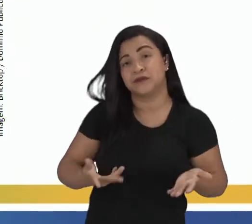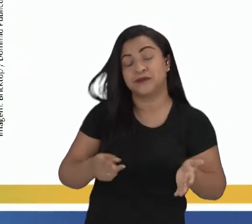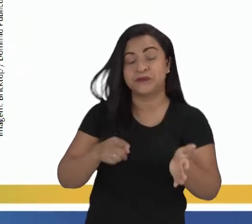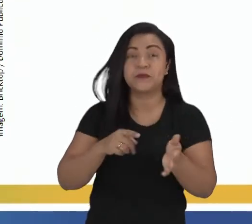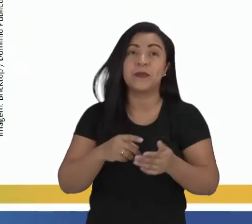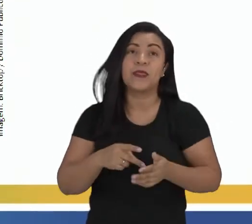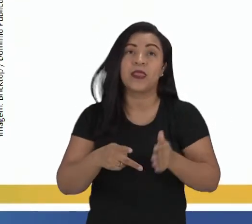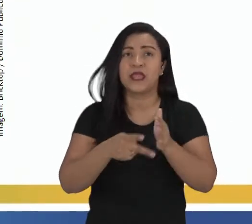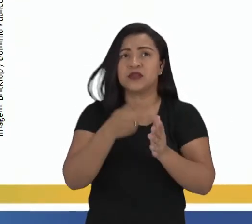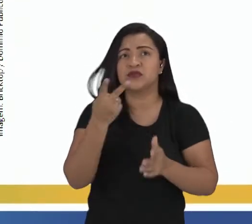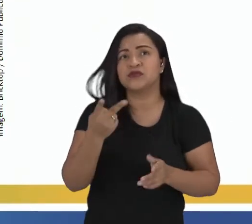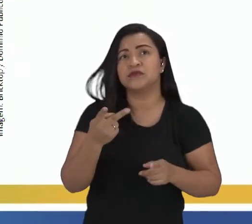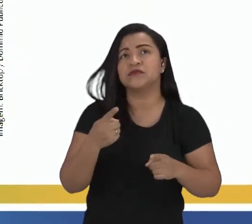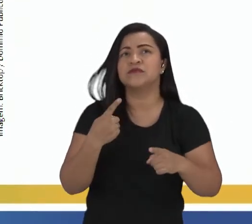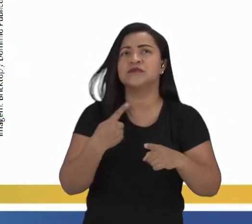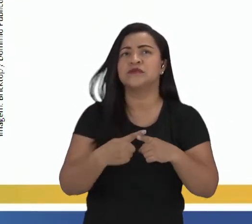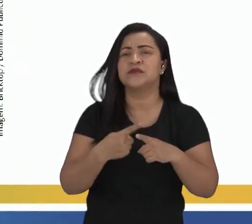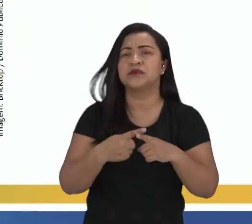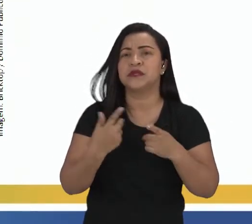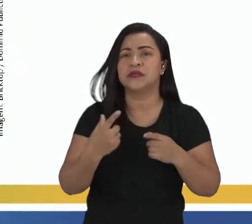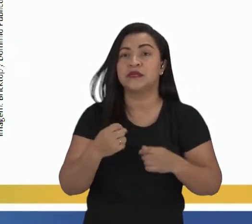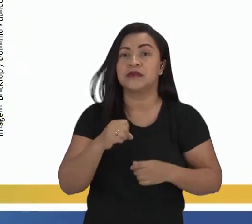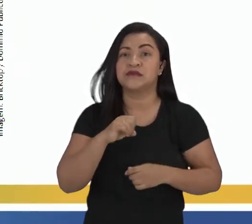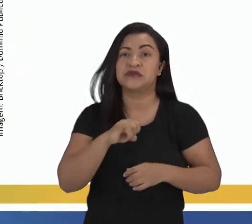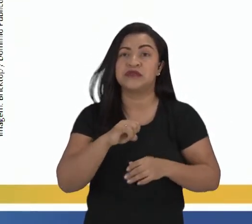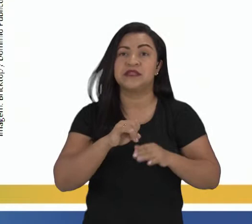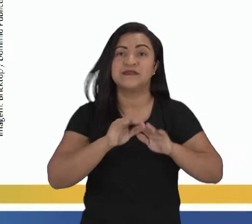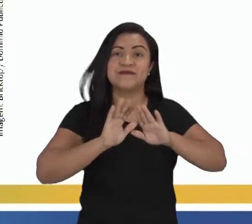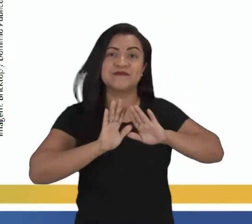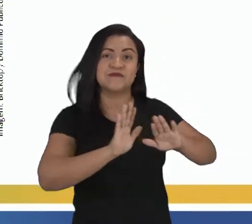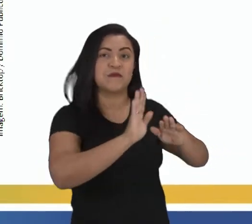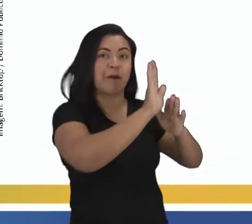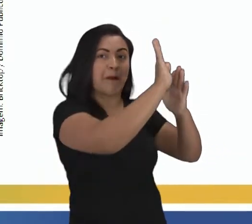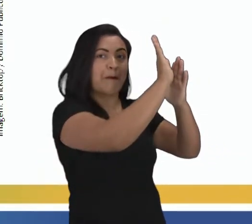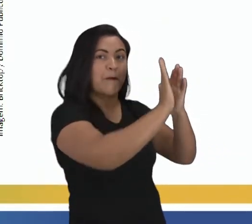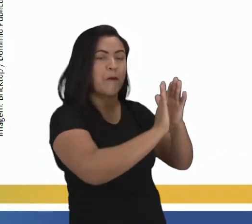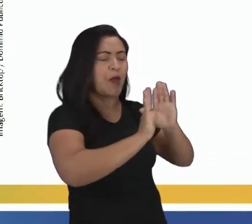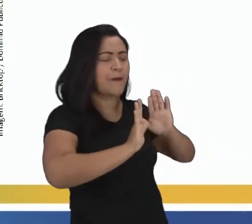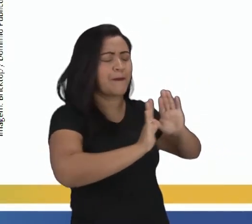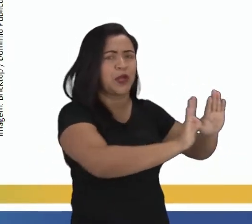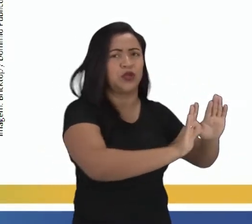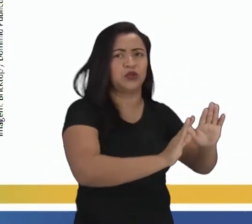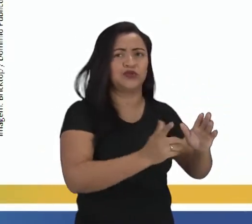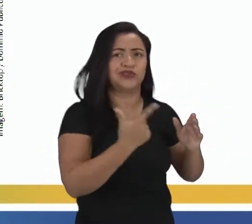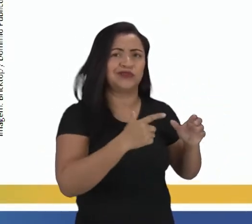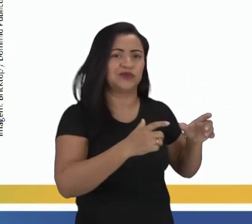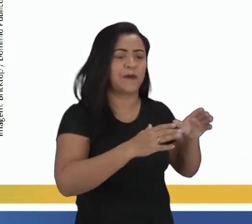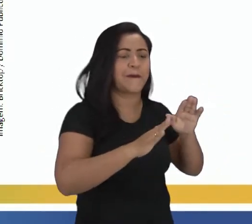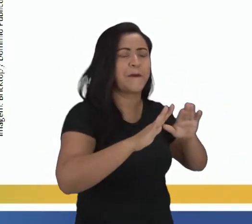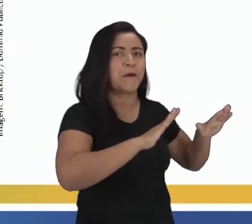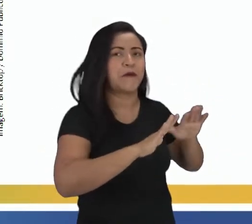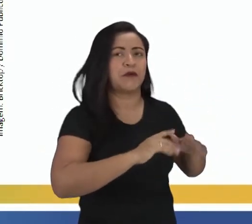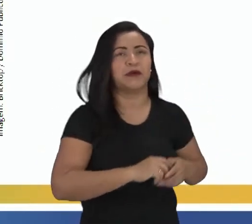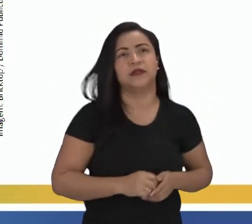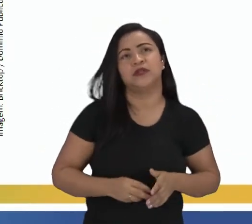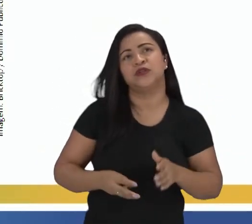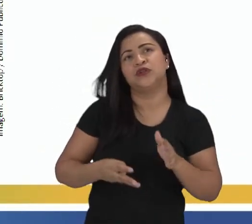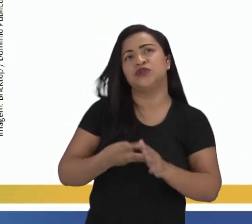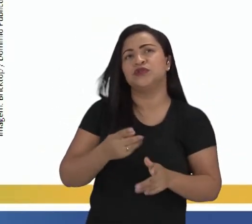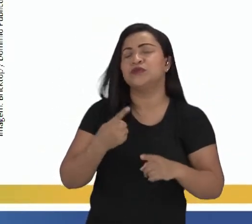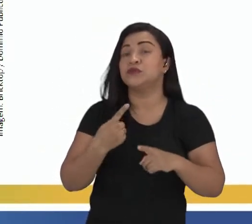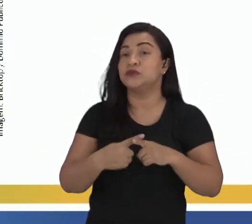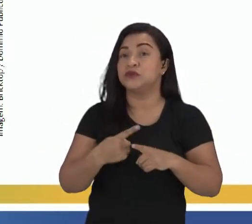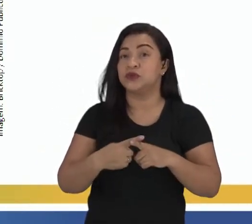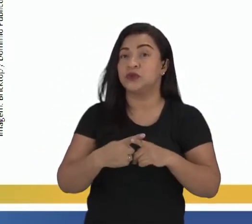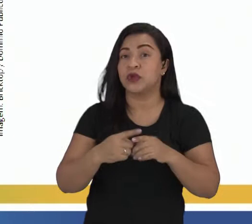por que quando empurramos uma parede não conseguimos tirá-la do lugar? Terceiro, por que um foguete